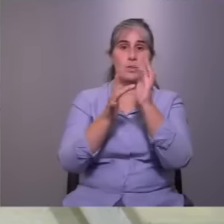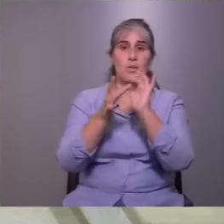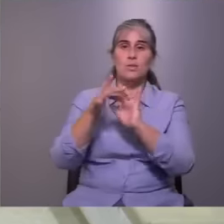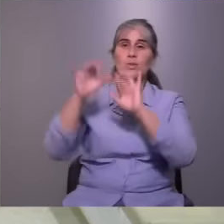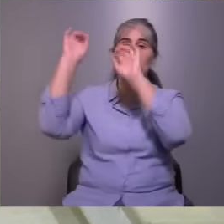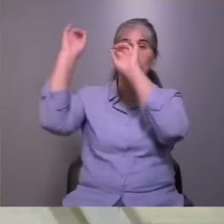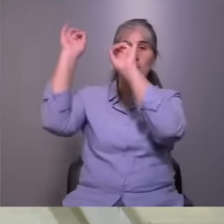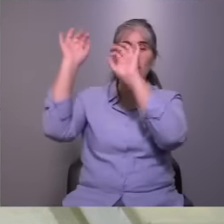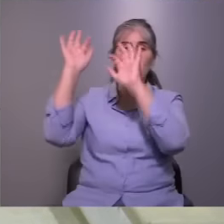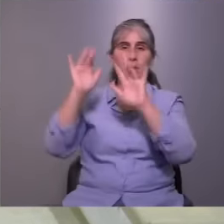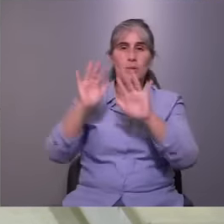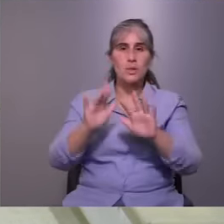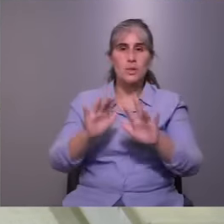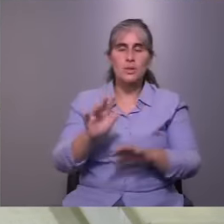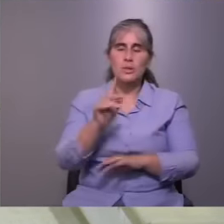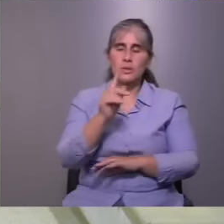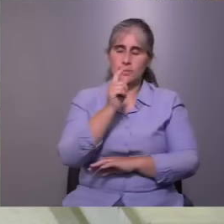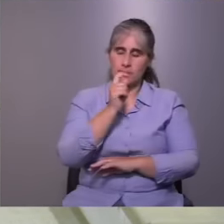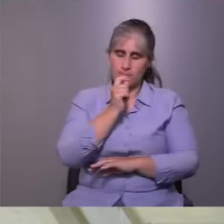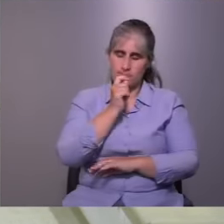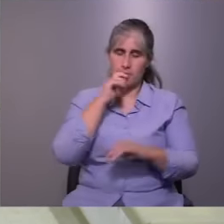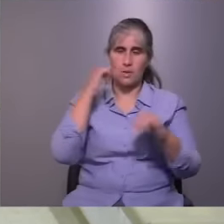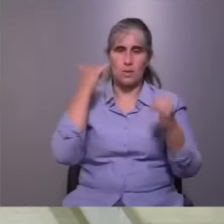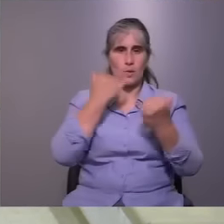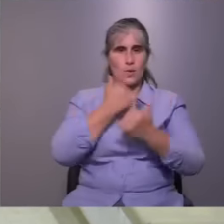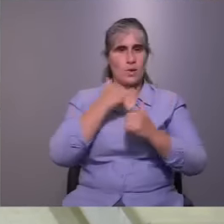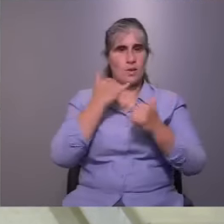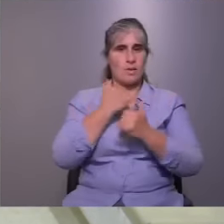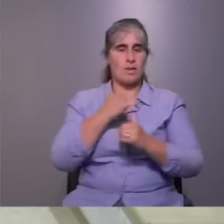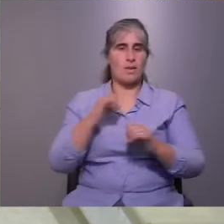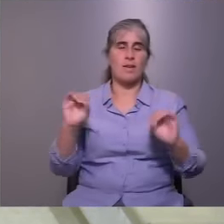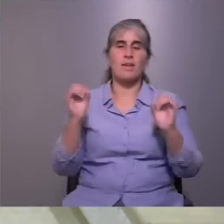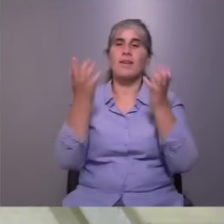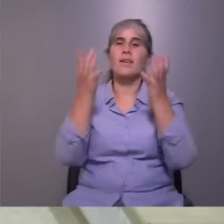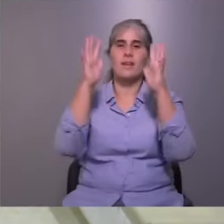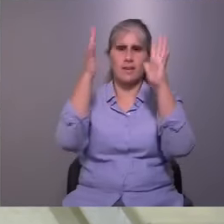luz. Cantamos: Lumen Christi,